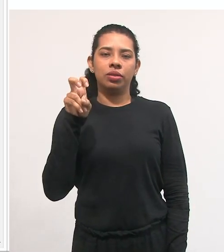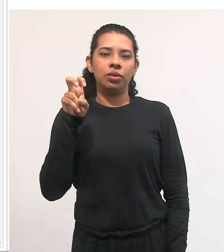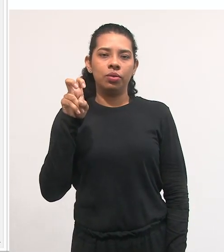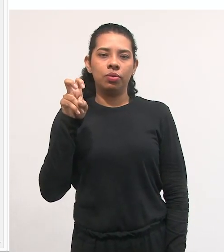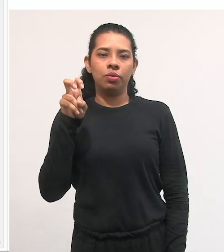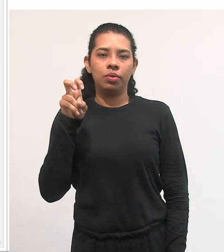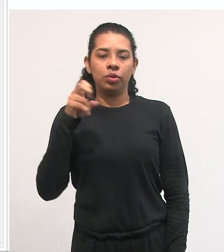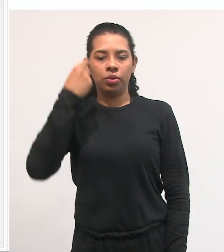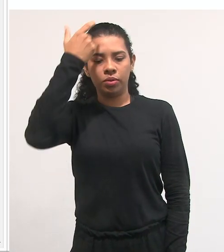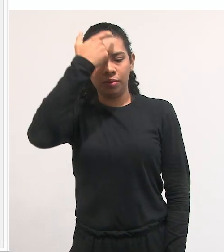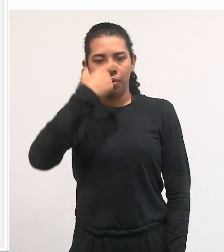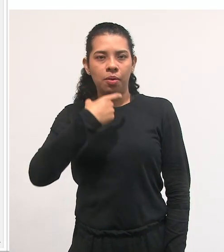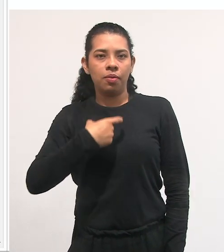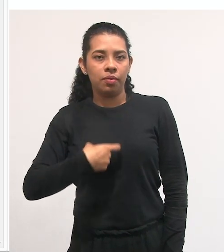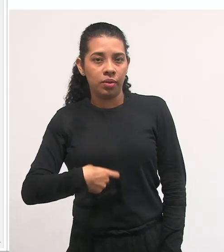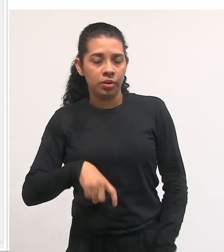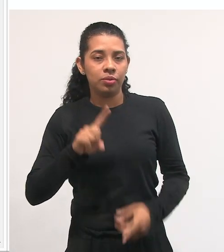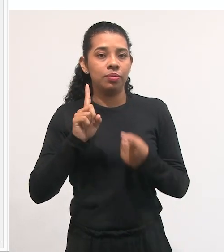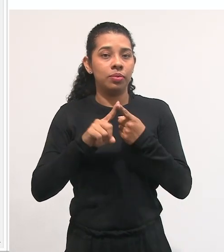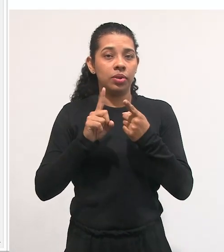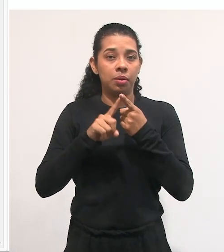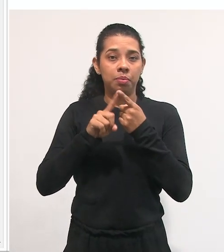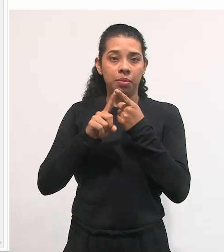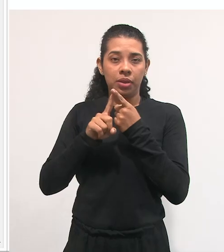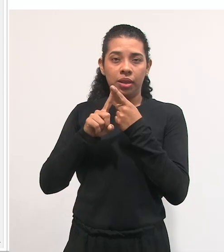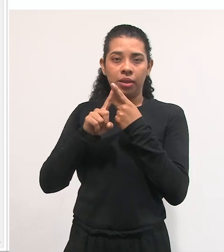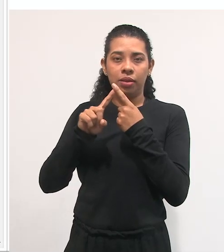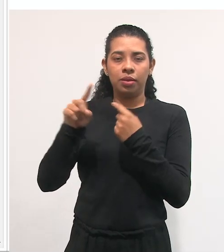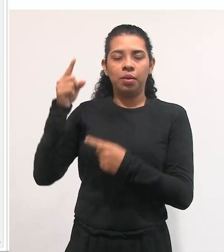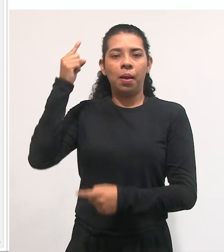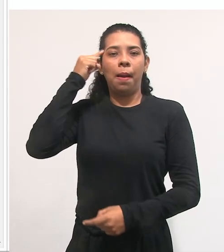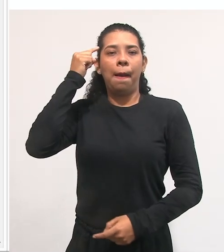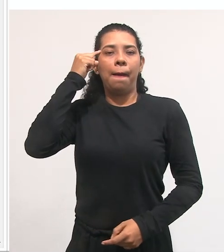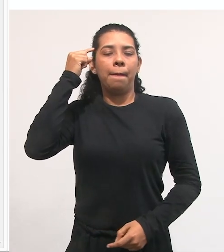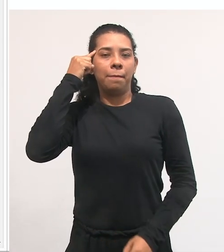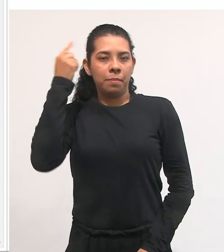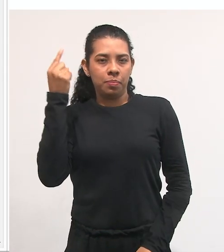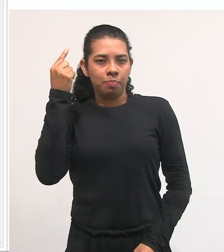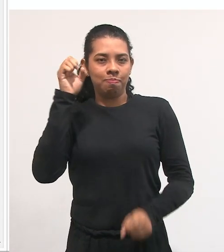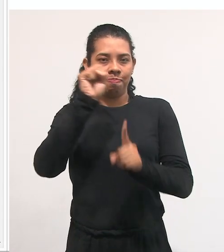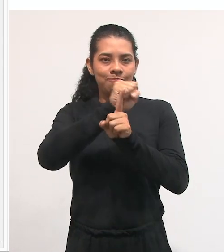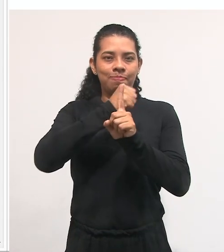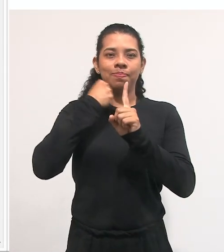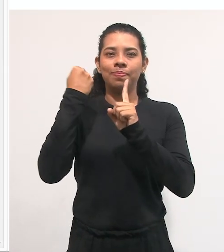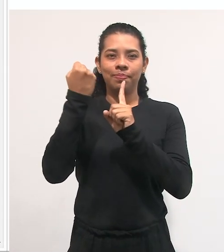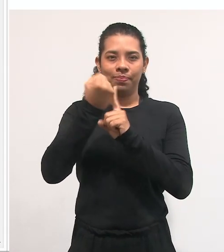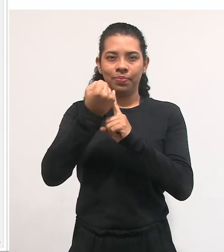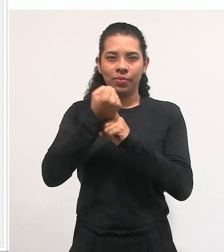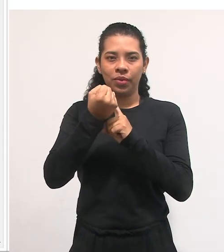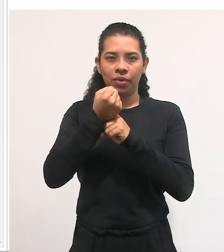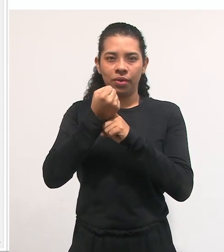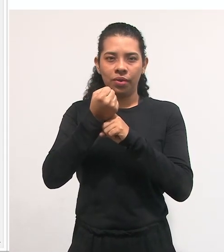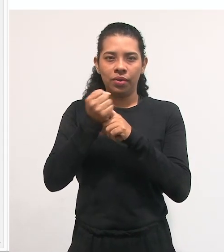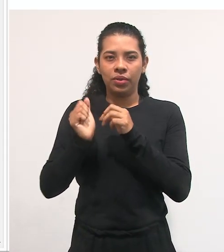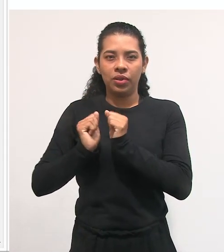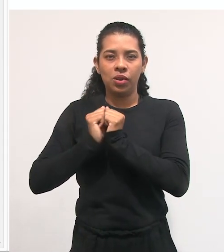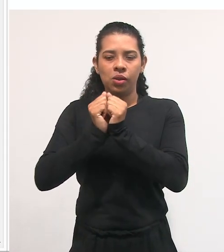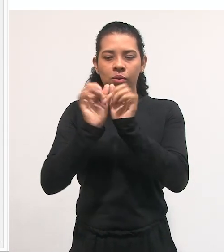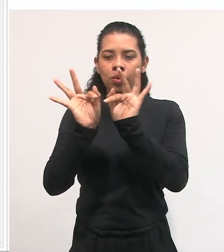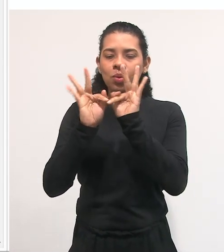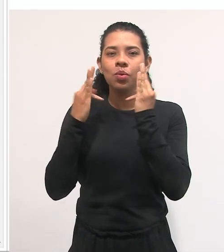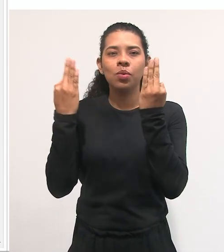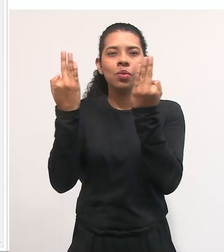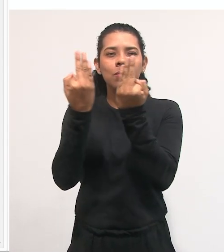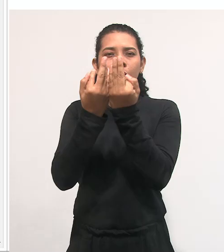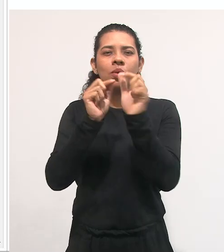aspectos físico, psicológico, intelectual e social, complementando a ação da família.